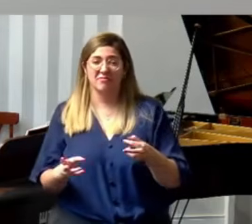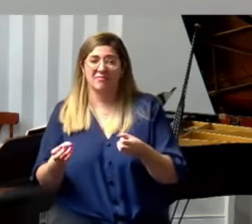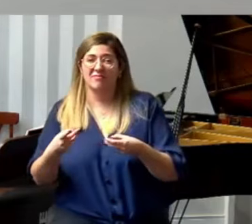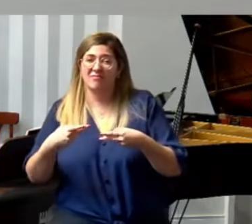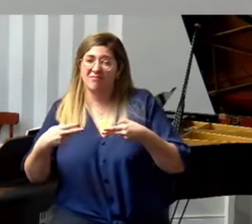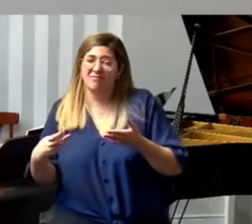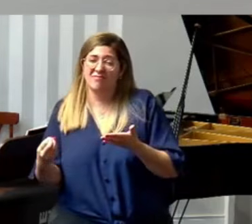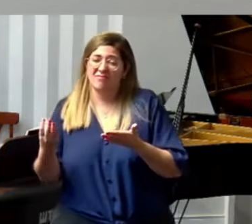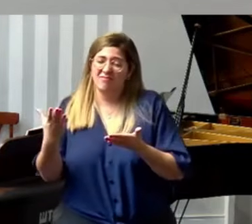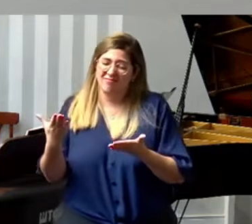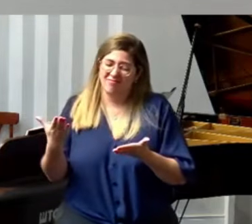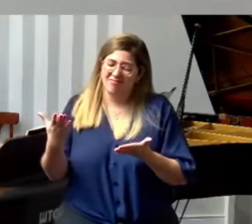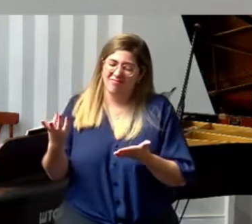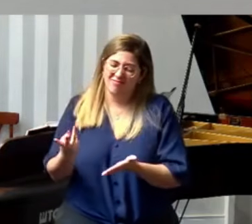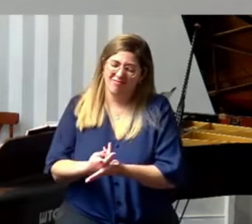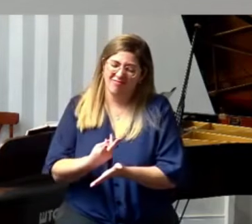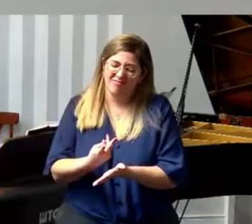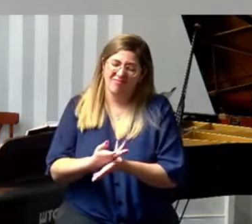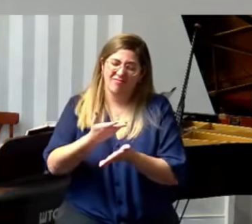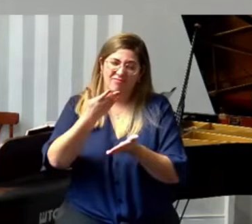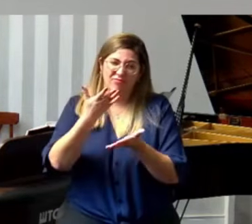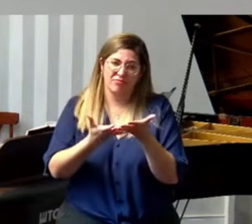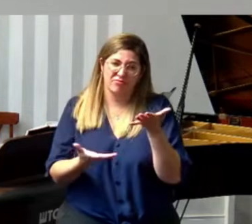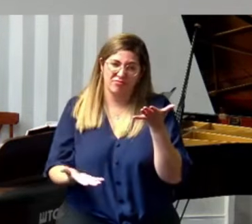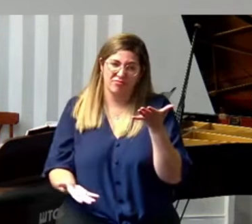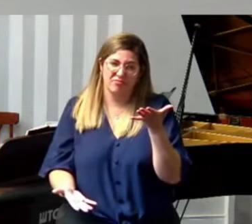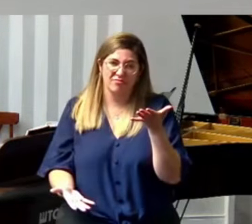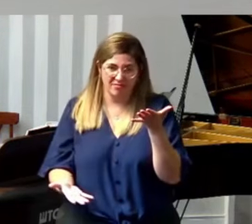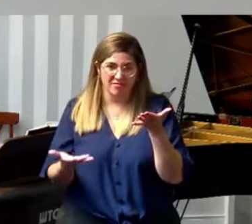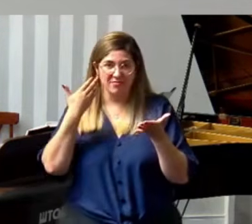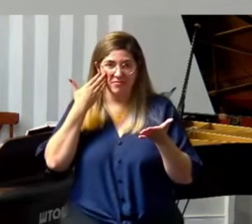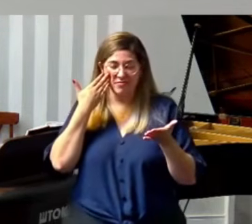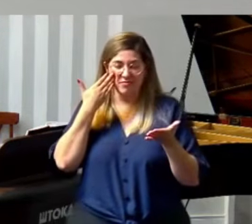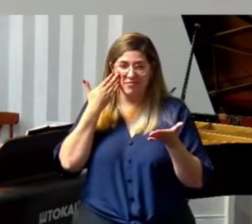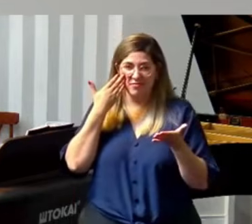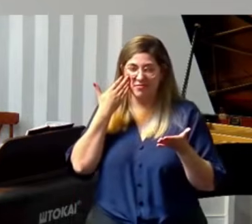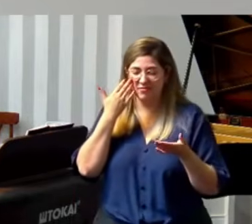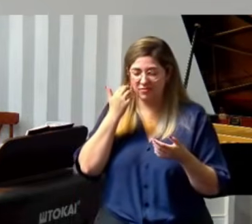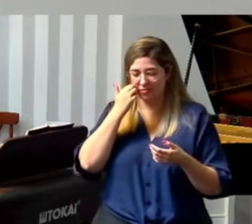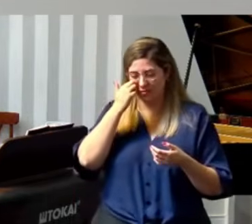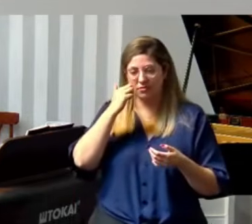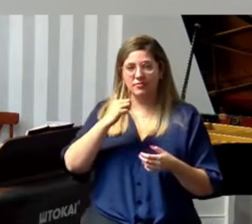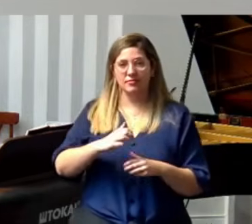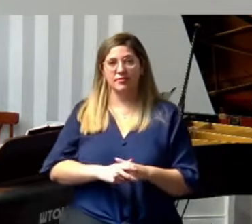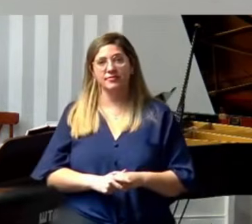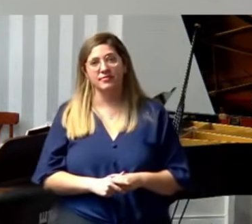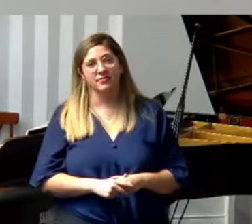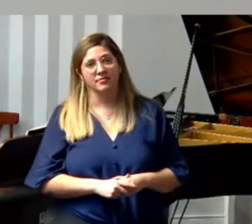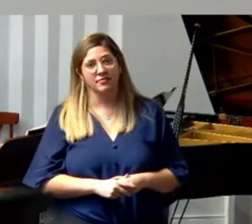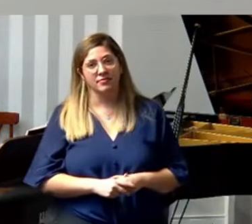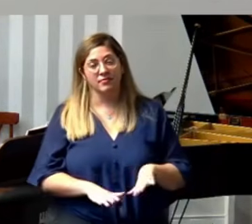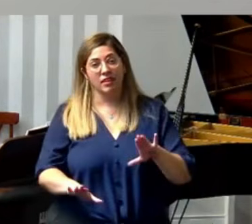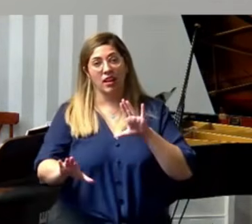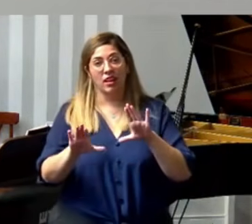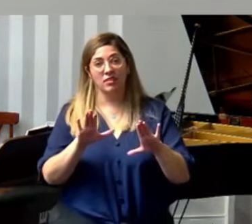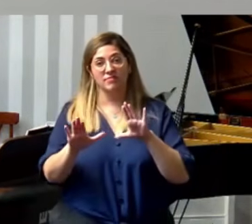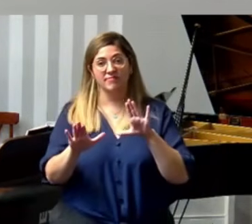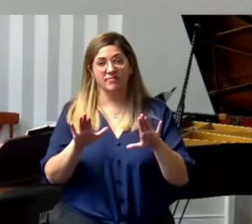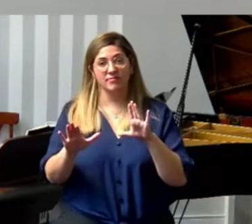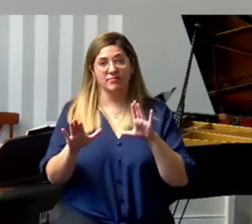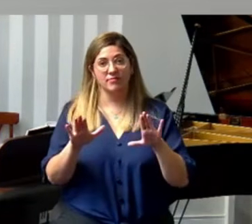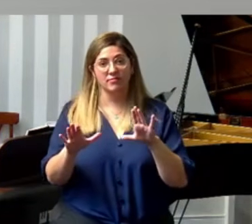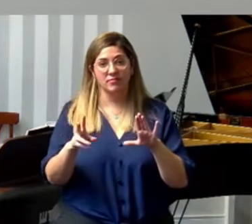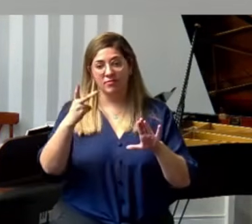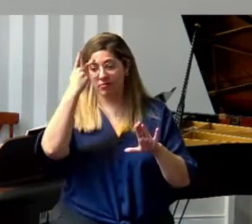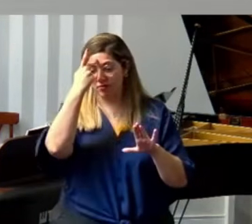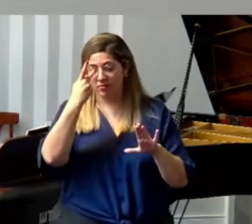alguma circunstância se coloca no caminho e a gente não consegue obter aquilo que desejávamos. Muitas vezes até alguns